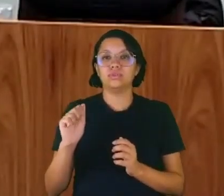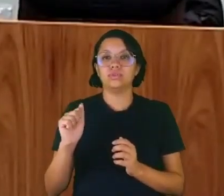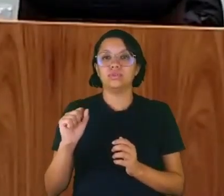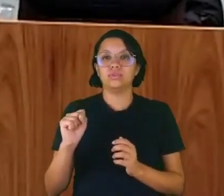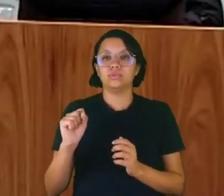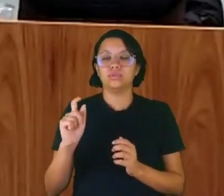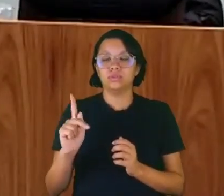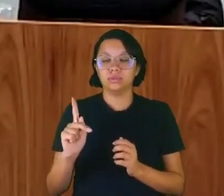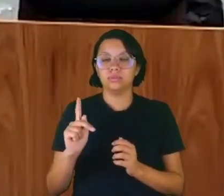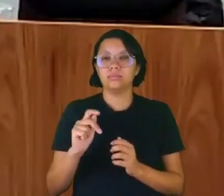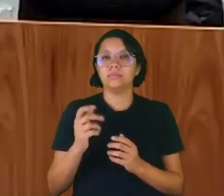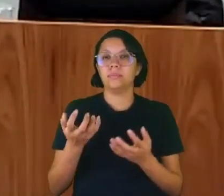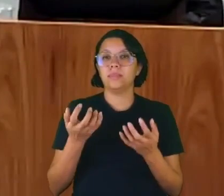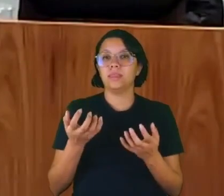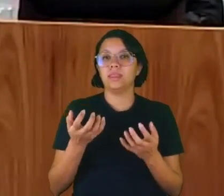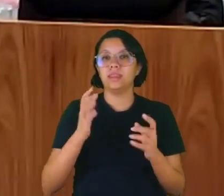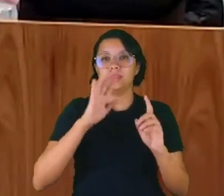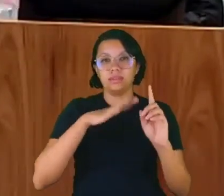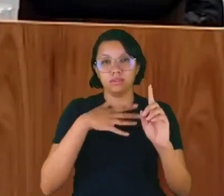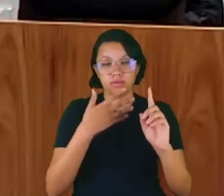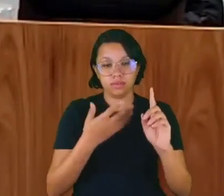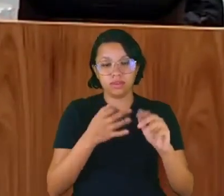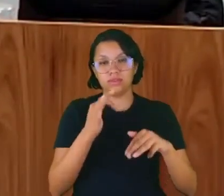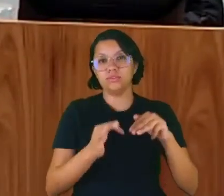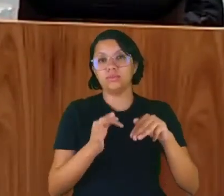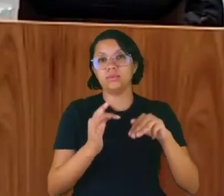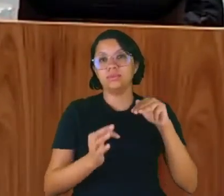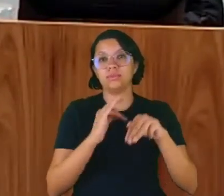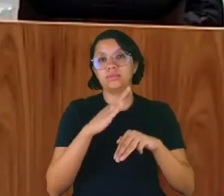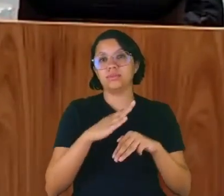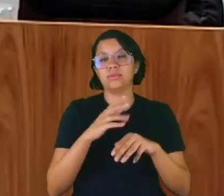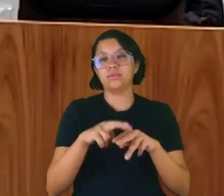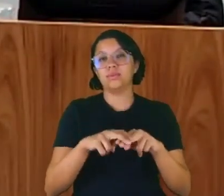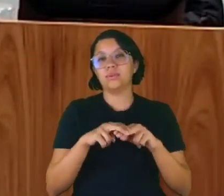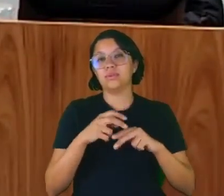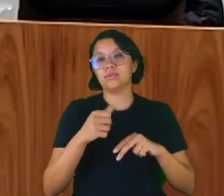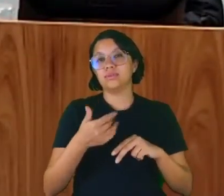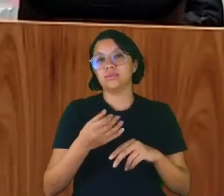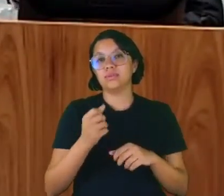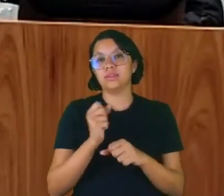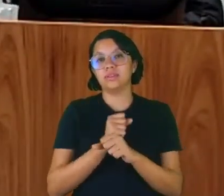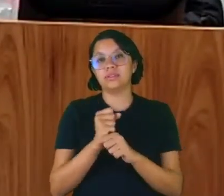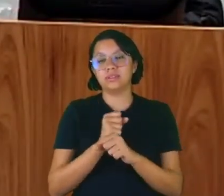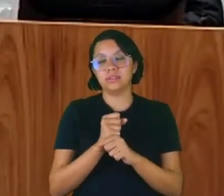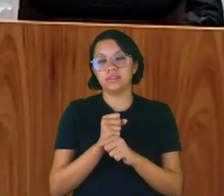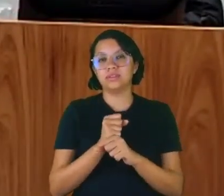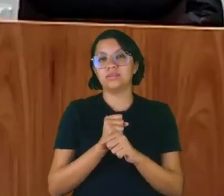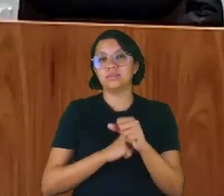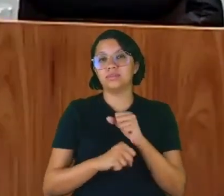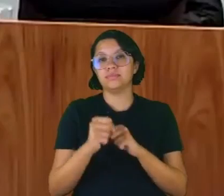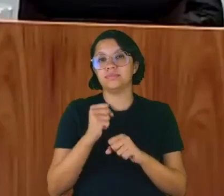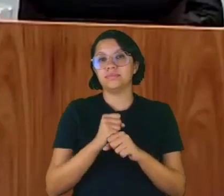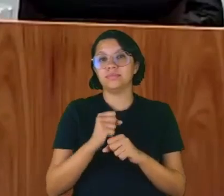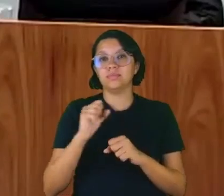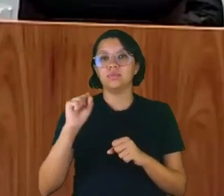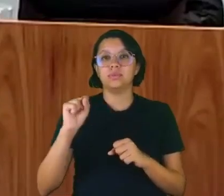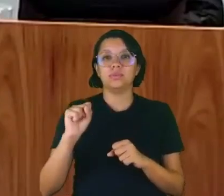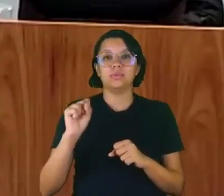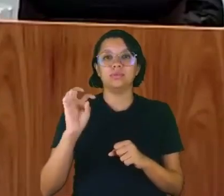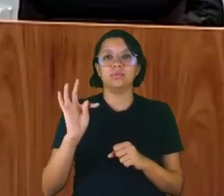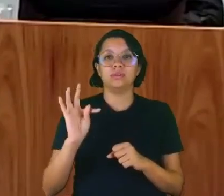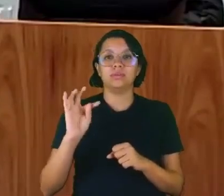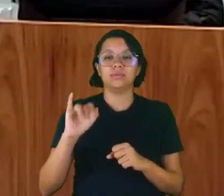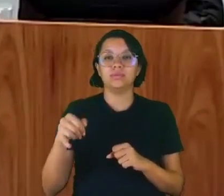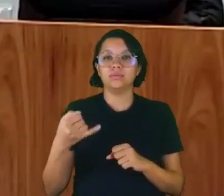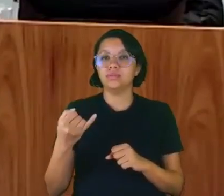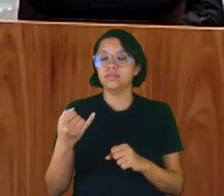do Sul, prestar uma pequena homenagem ao ministro pelos seus 10 anos de Superior Tribunal de Justiça,